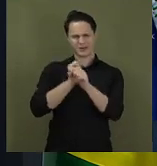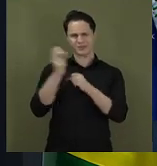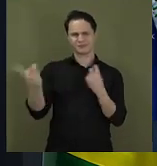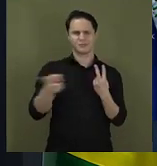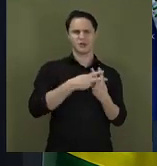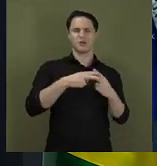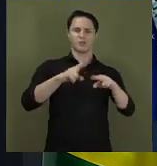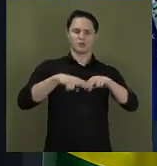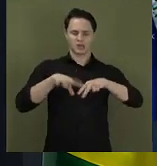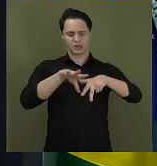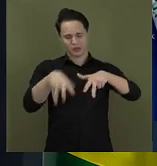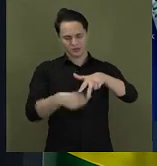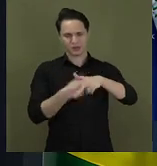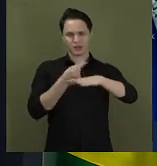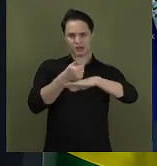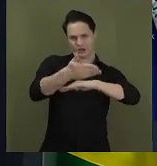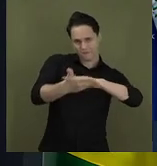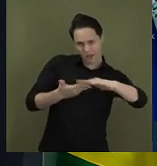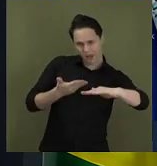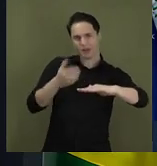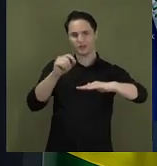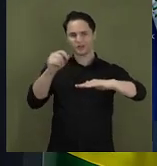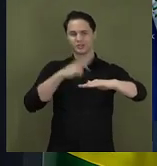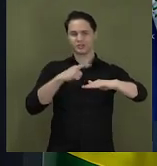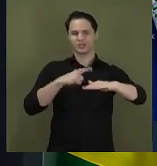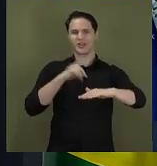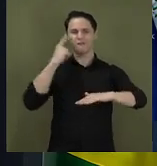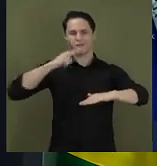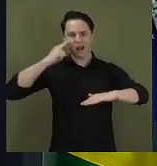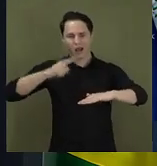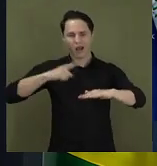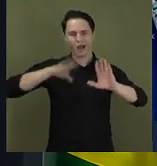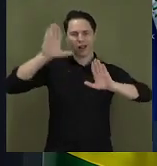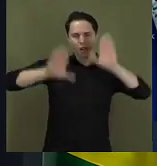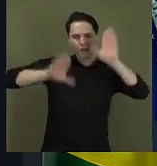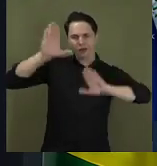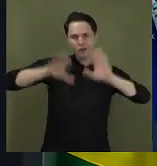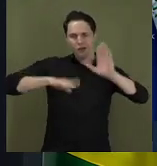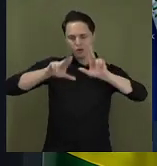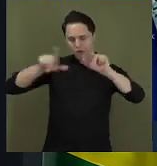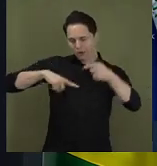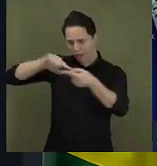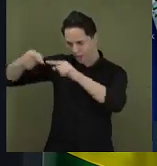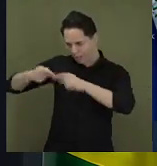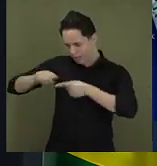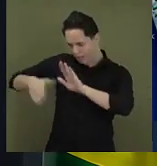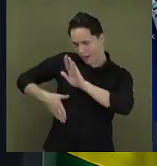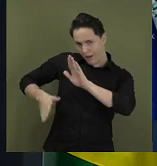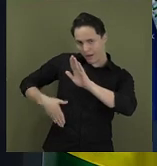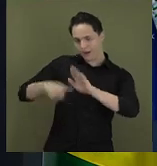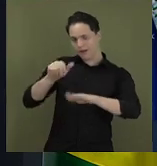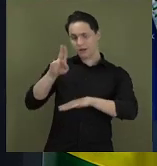e passiva, lavagem de dinheiro, fraude em licitação, organização criminosa, evasão de divisa, formação de cartel, foi beneficiado com a